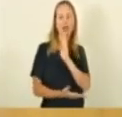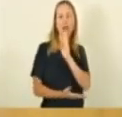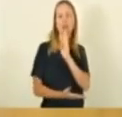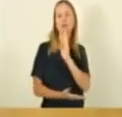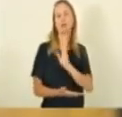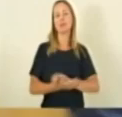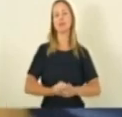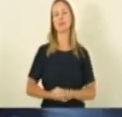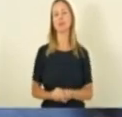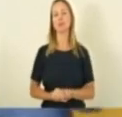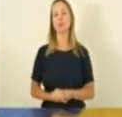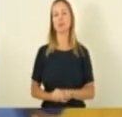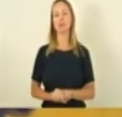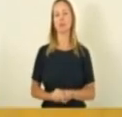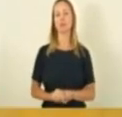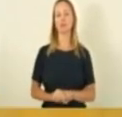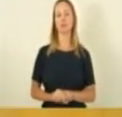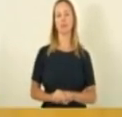o consumidor.